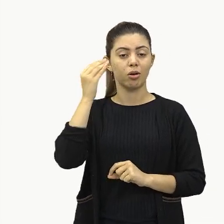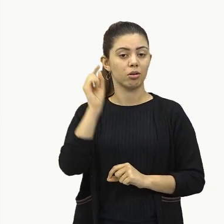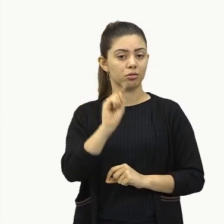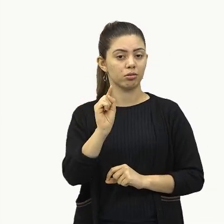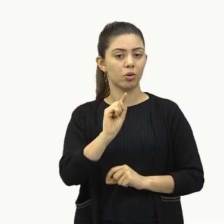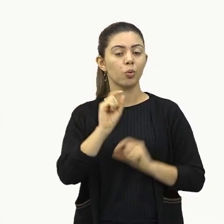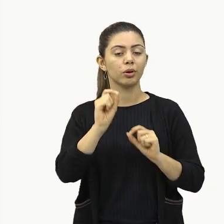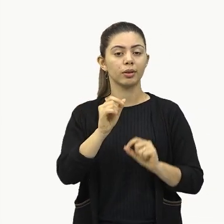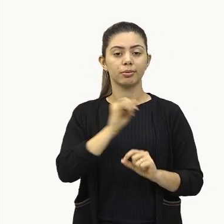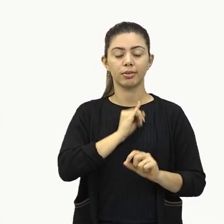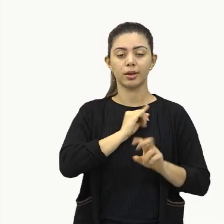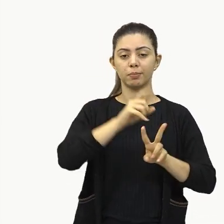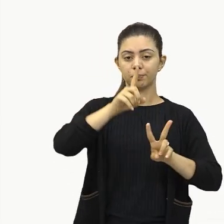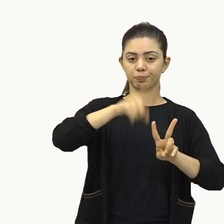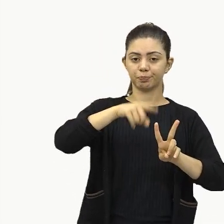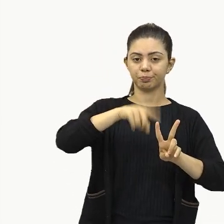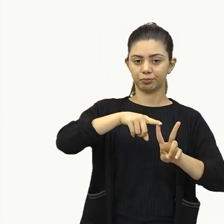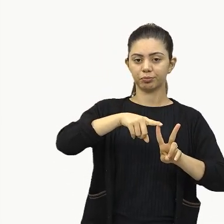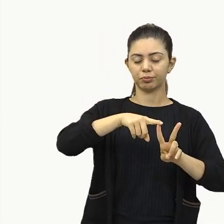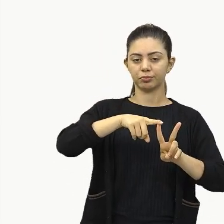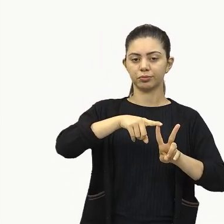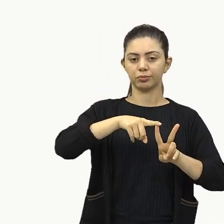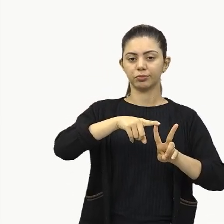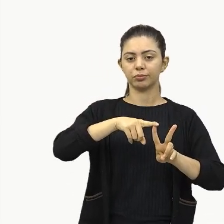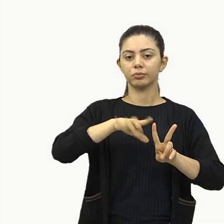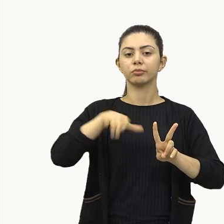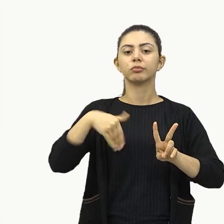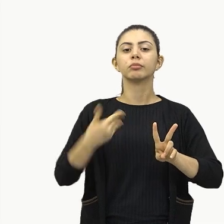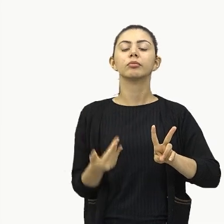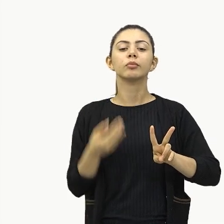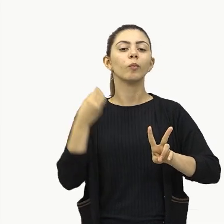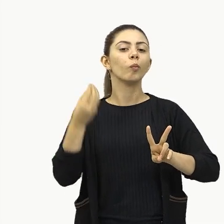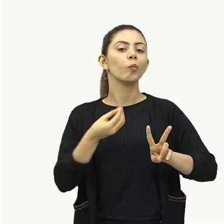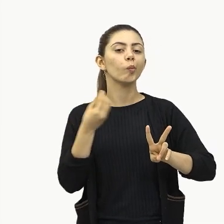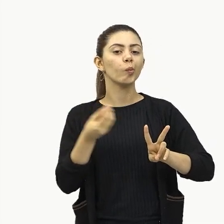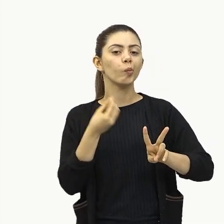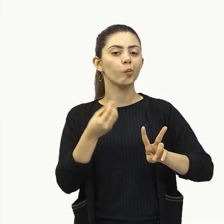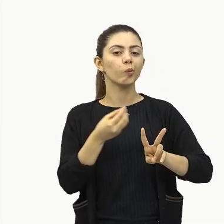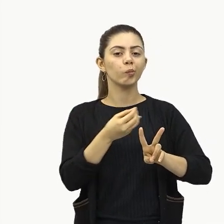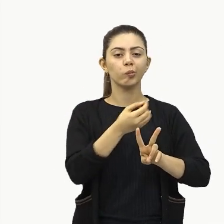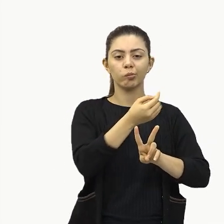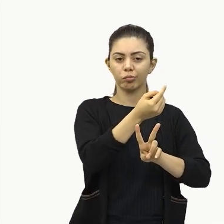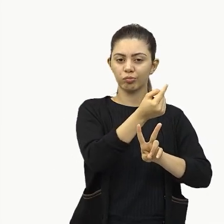tenho o radical, o índice, ele vem bem aqui, ó.